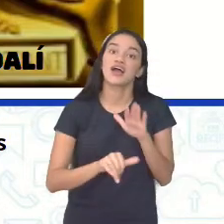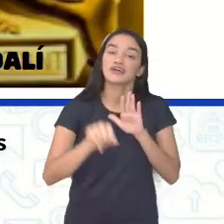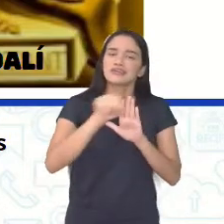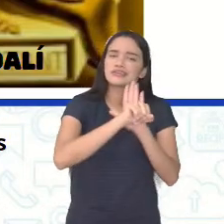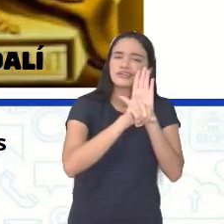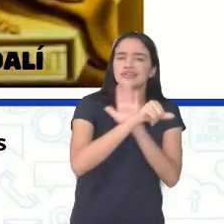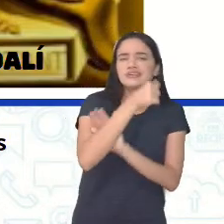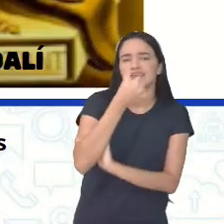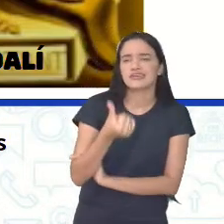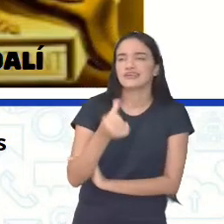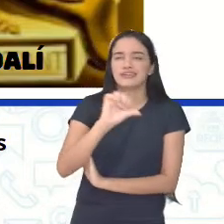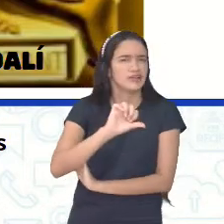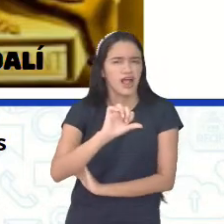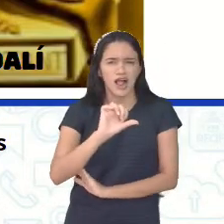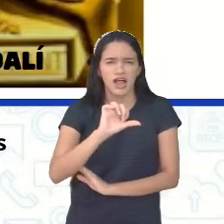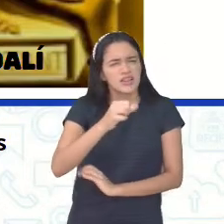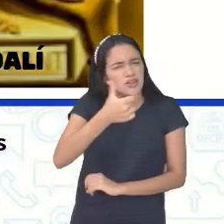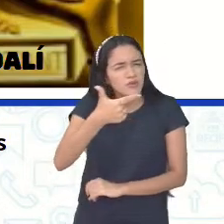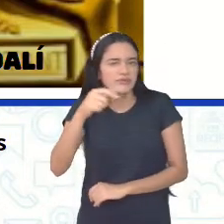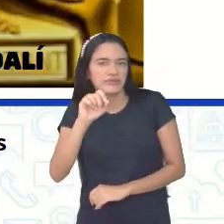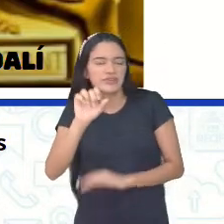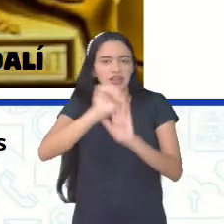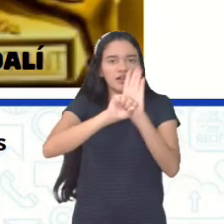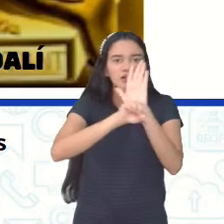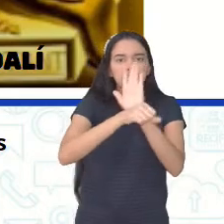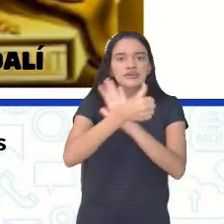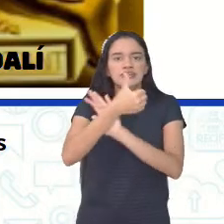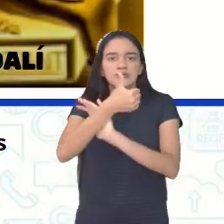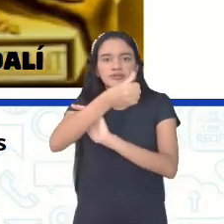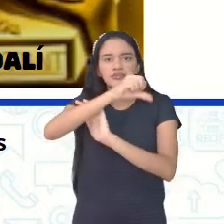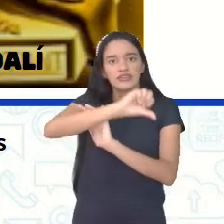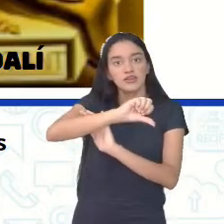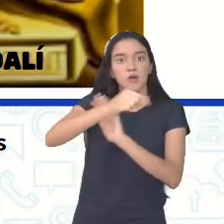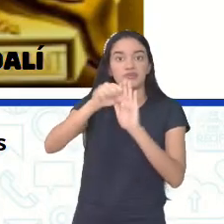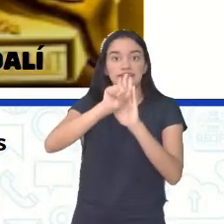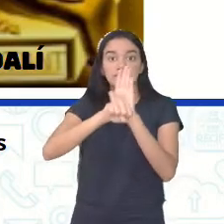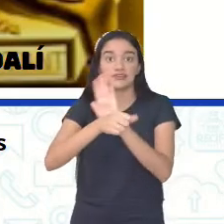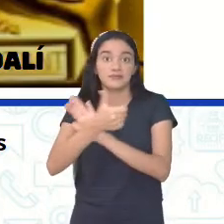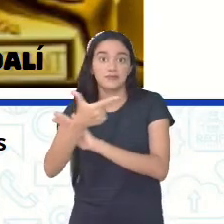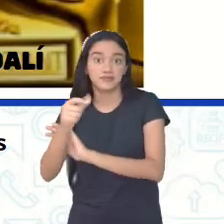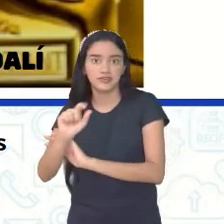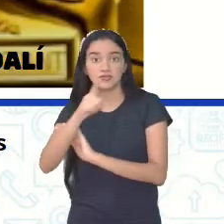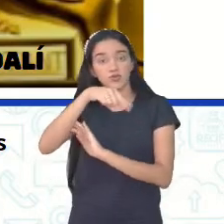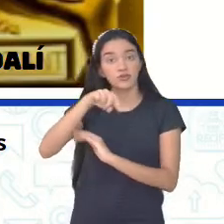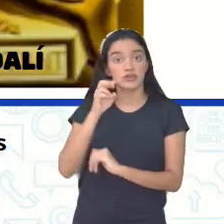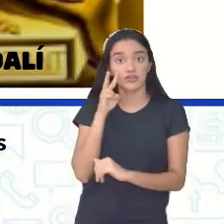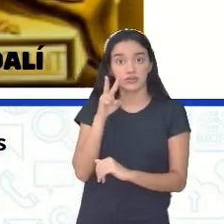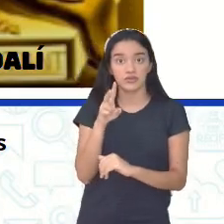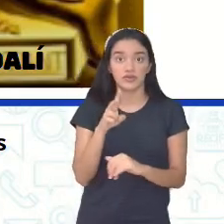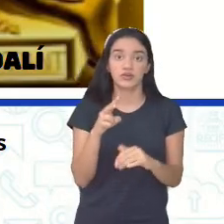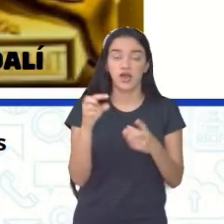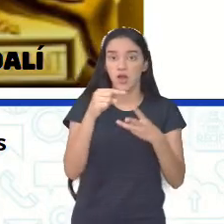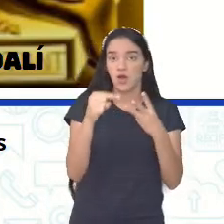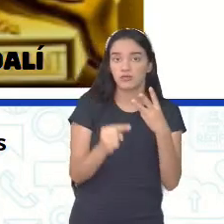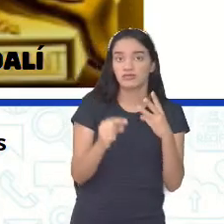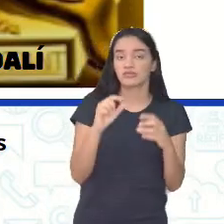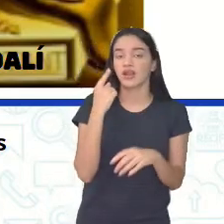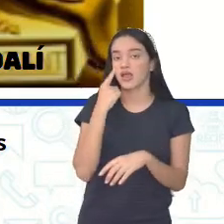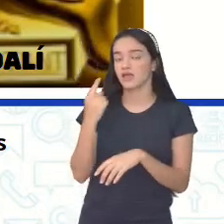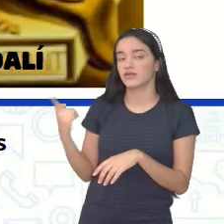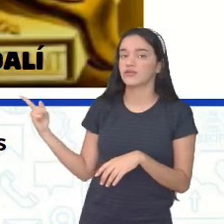gênero próprio quando a tela foi inventada no Renascimento. Uau, meu Deus! Foi incrível isso,